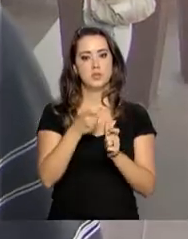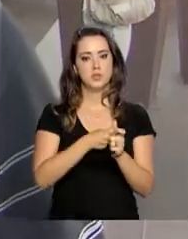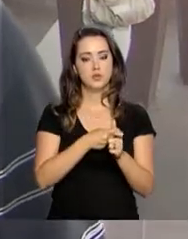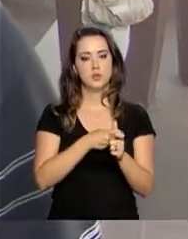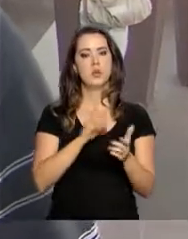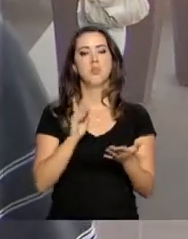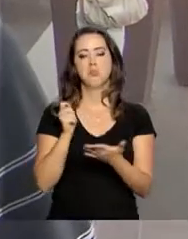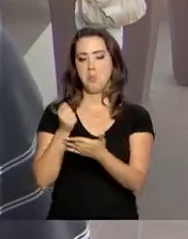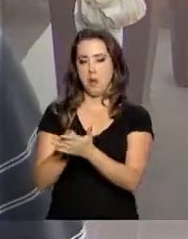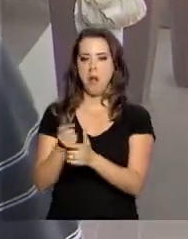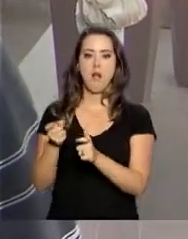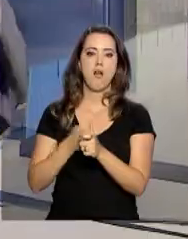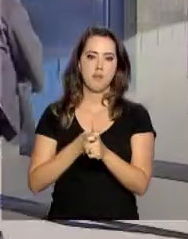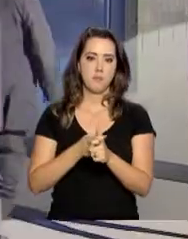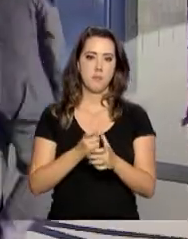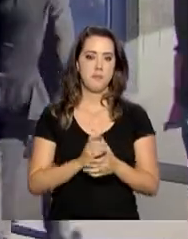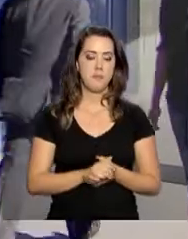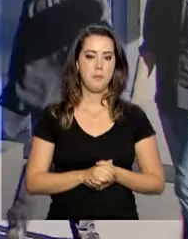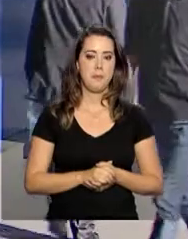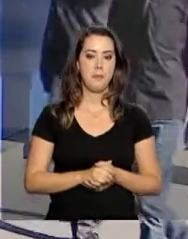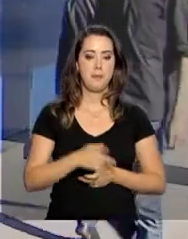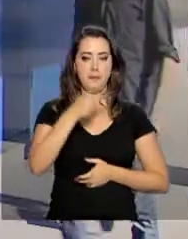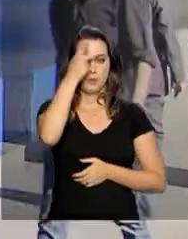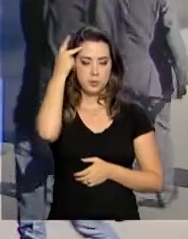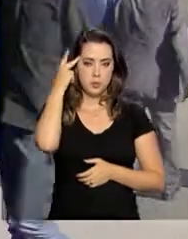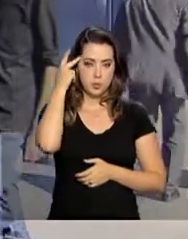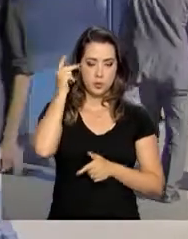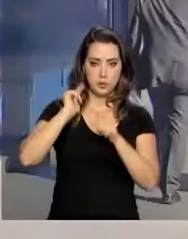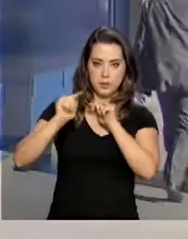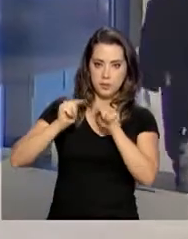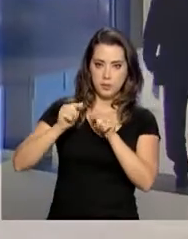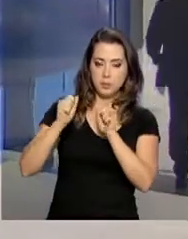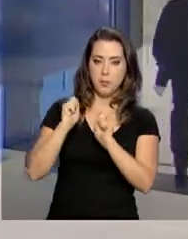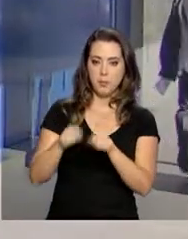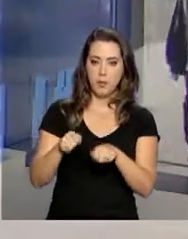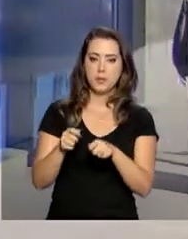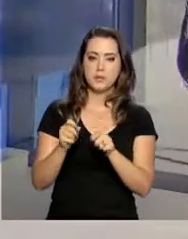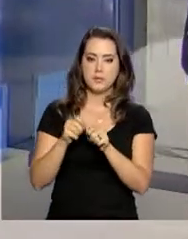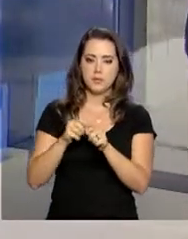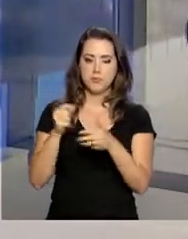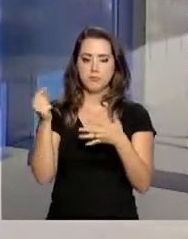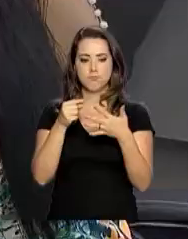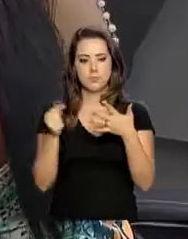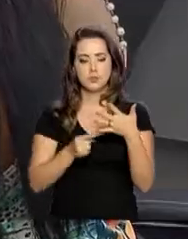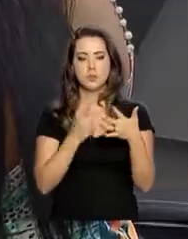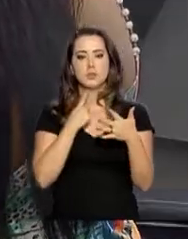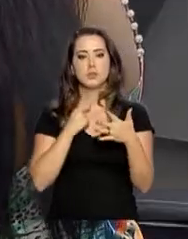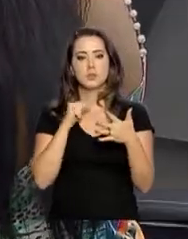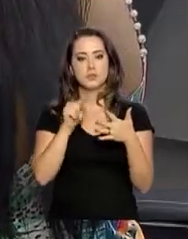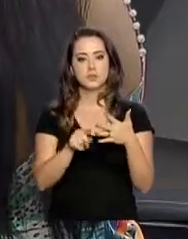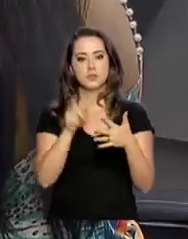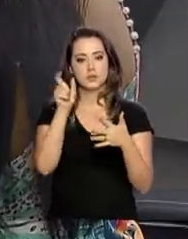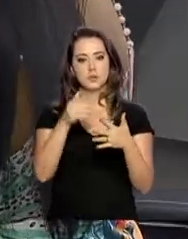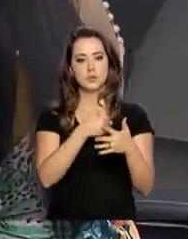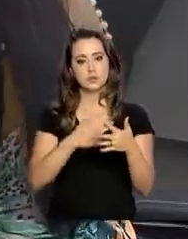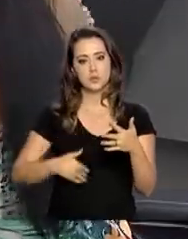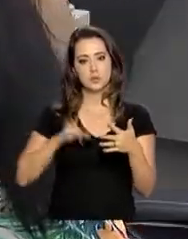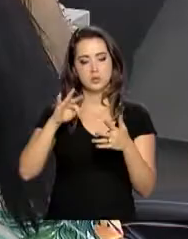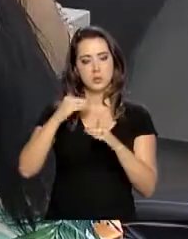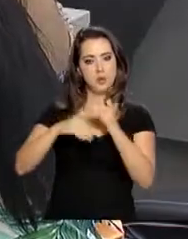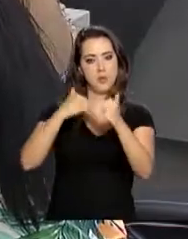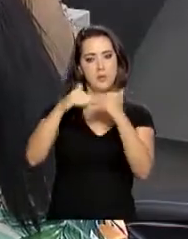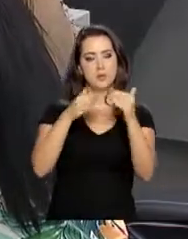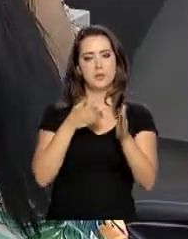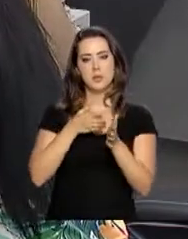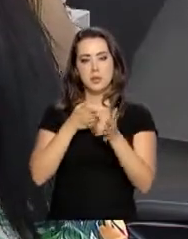uma dívida que está me incomodando bastante. Para que o trabalhador possa realizar algum desses desejos, o governo federal vai aumentar